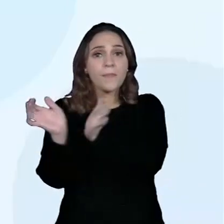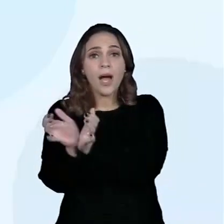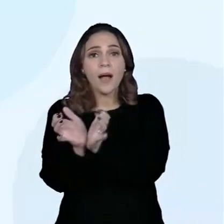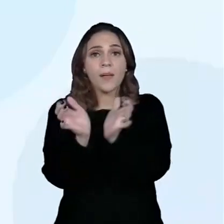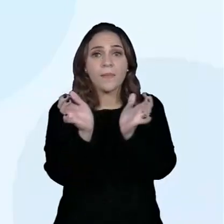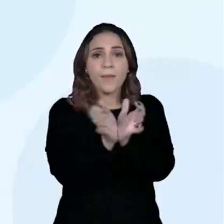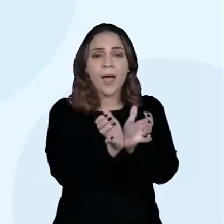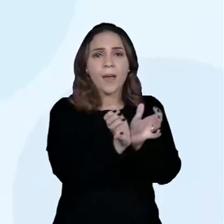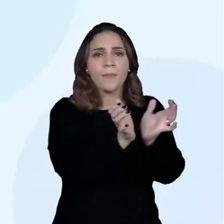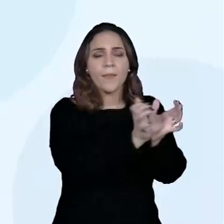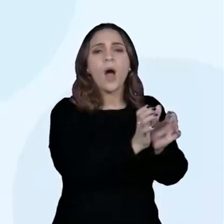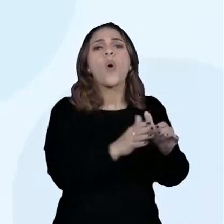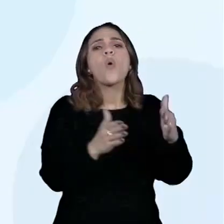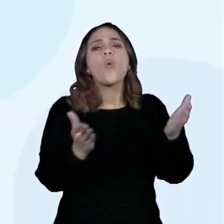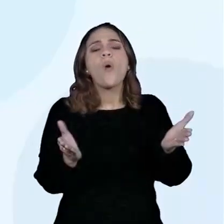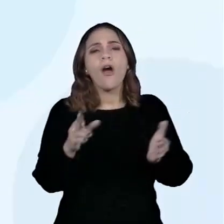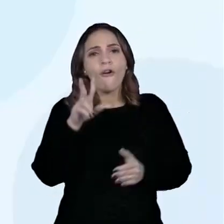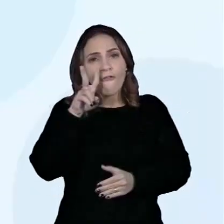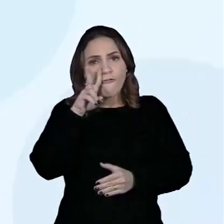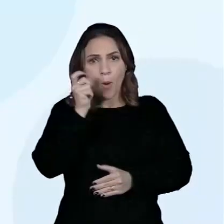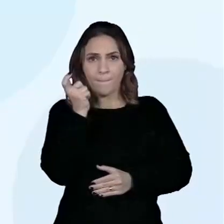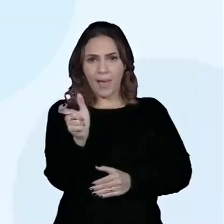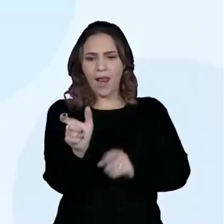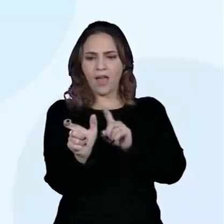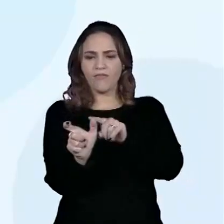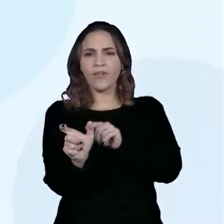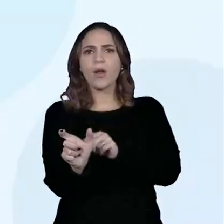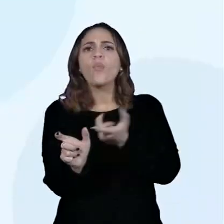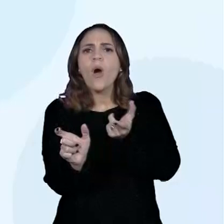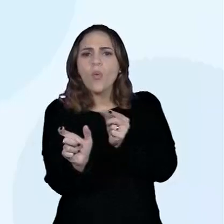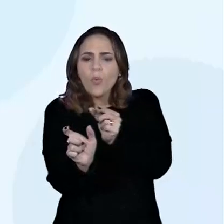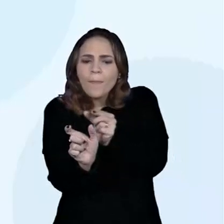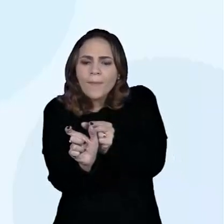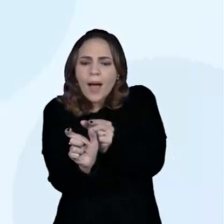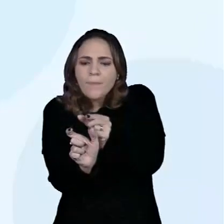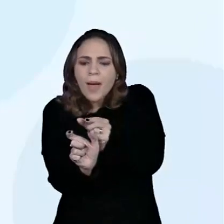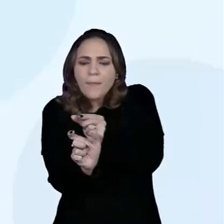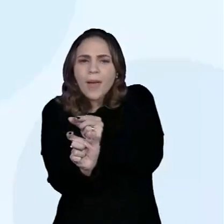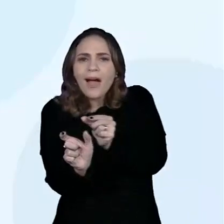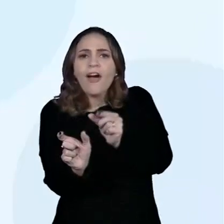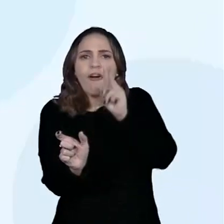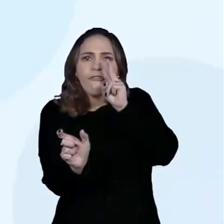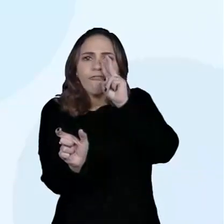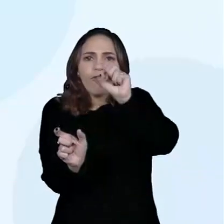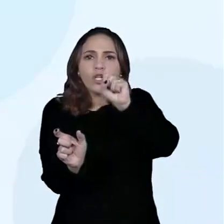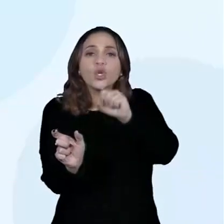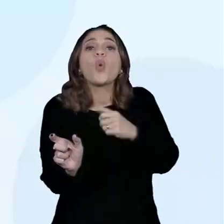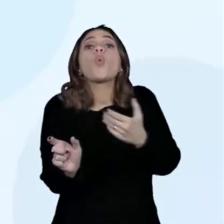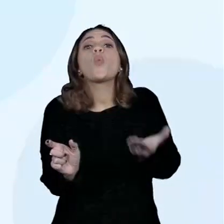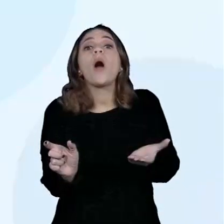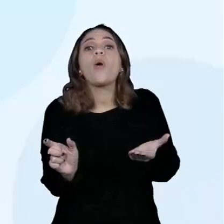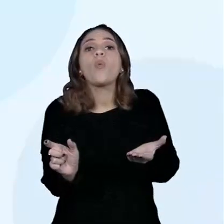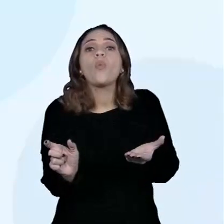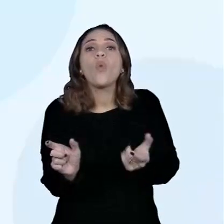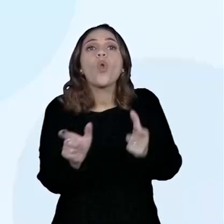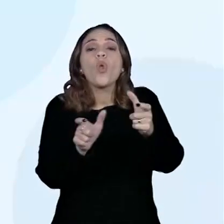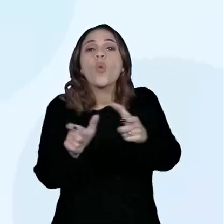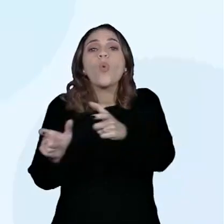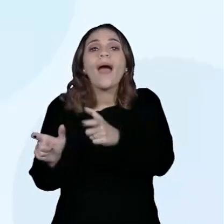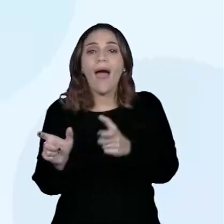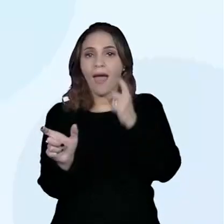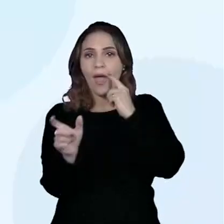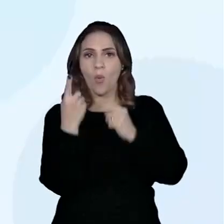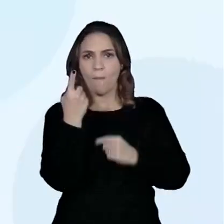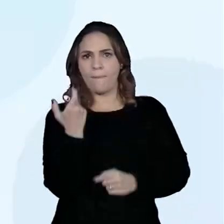classificadas quanto à posição da sílaba tônica, ou seja, qual é o lugar